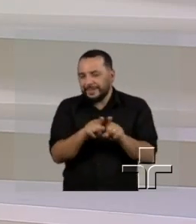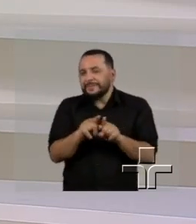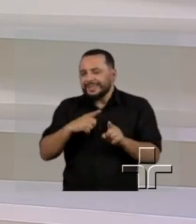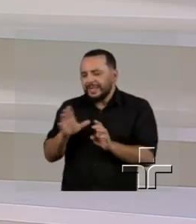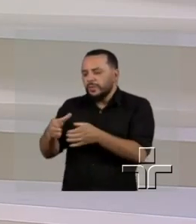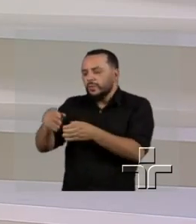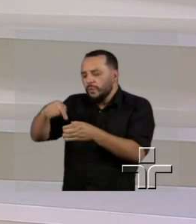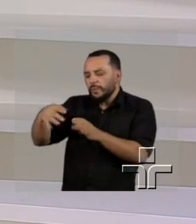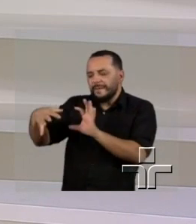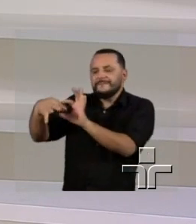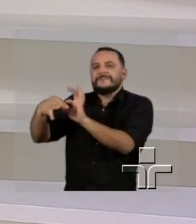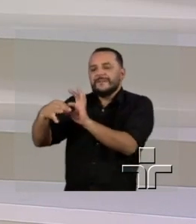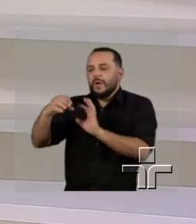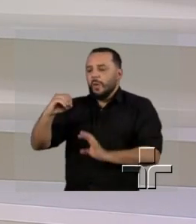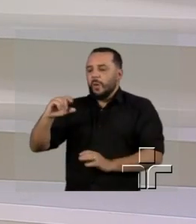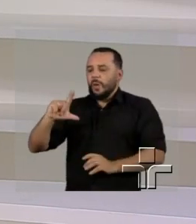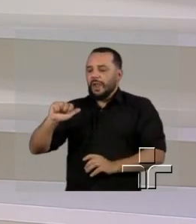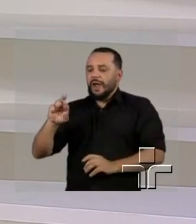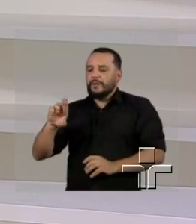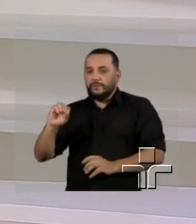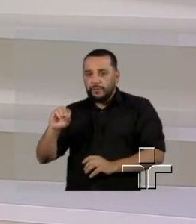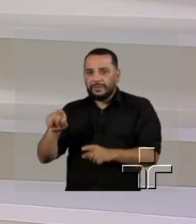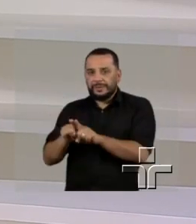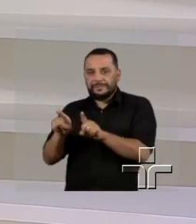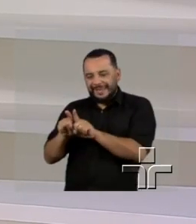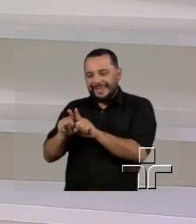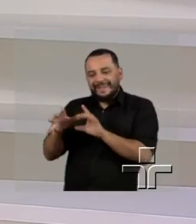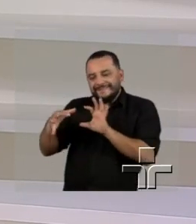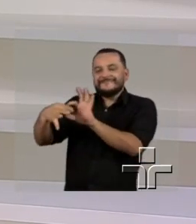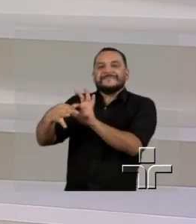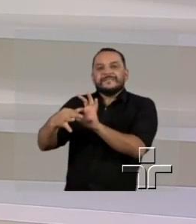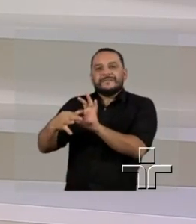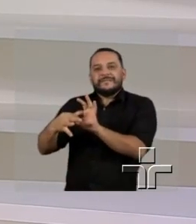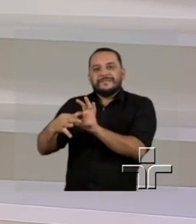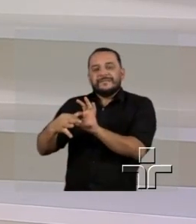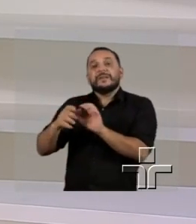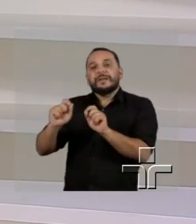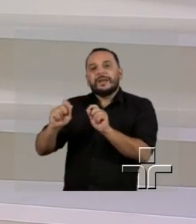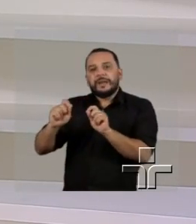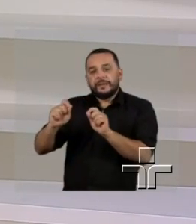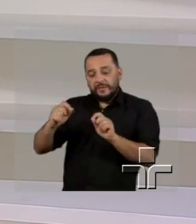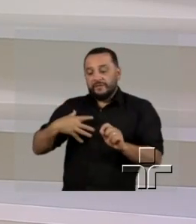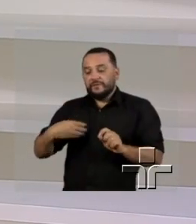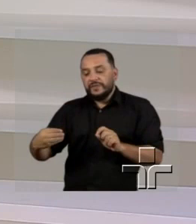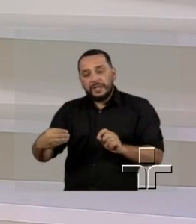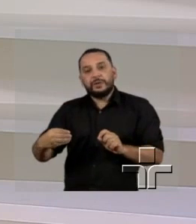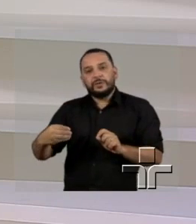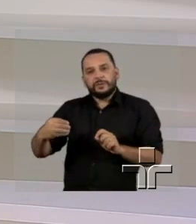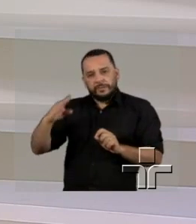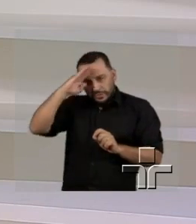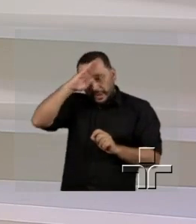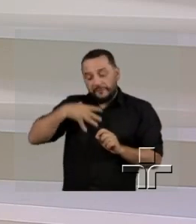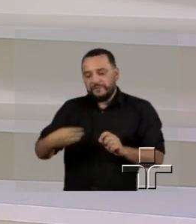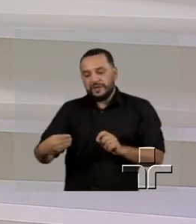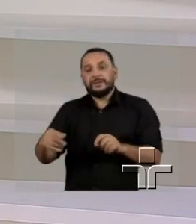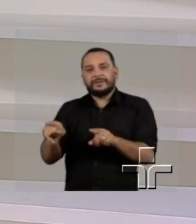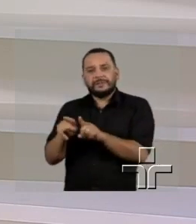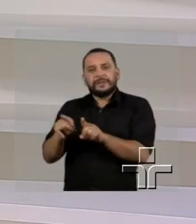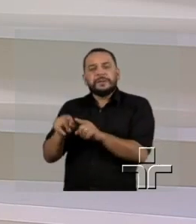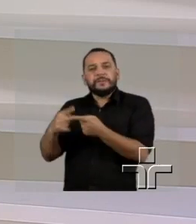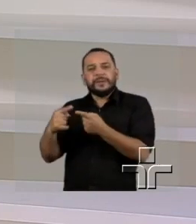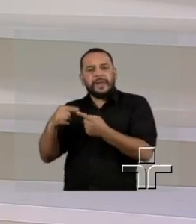lá atrás, não é de agora, não. Isso aí, a responsabilidade também é muito anterior pela politização excessiva. Eu